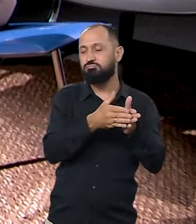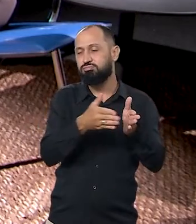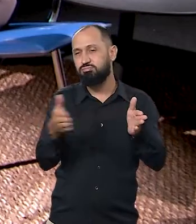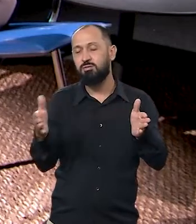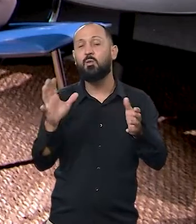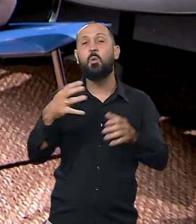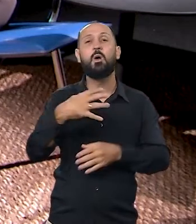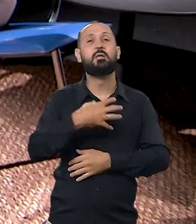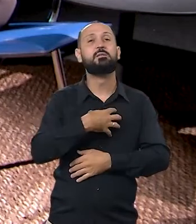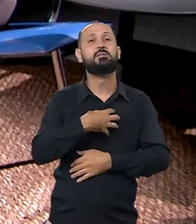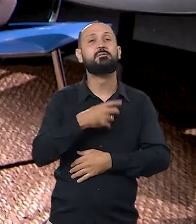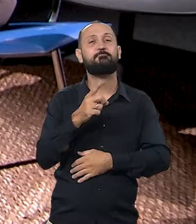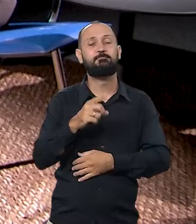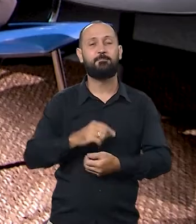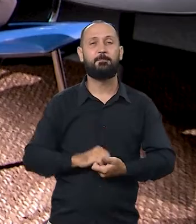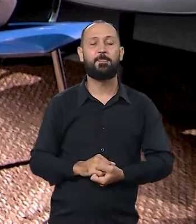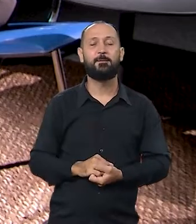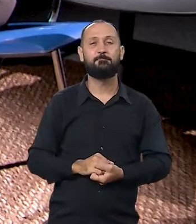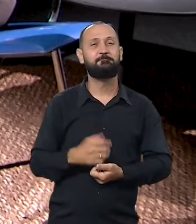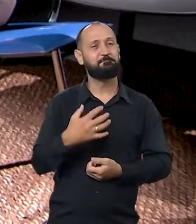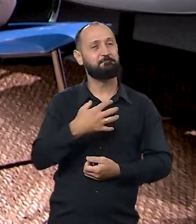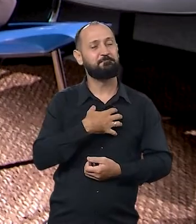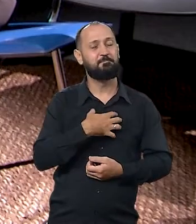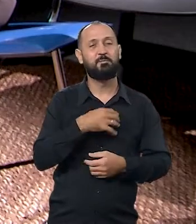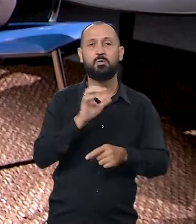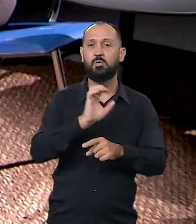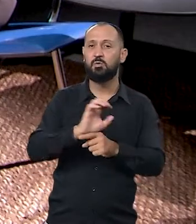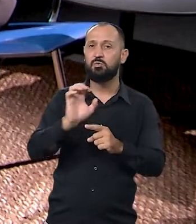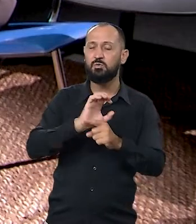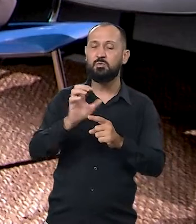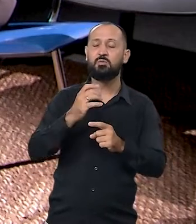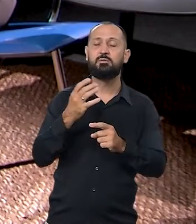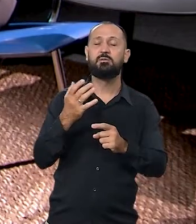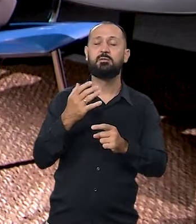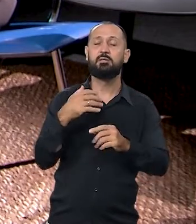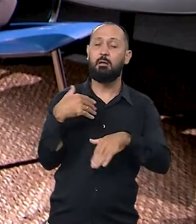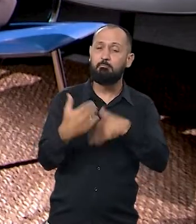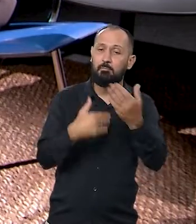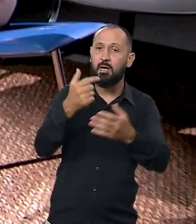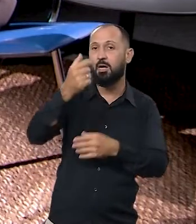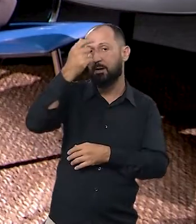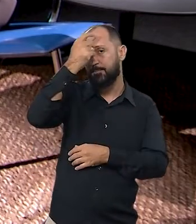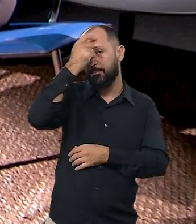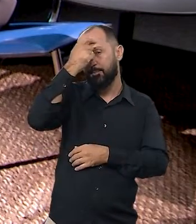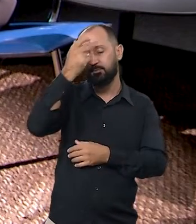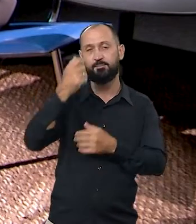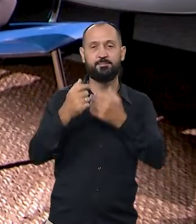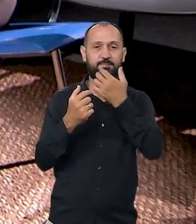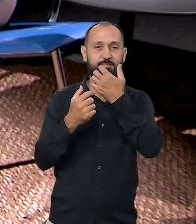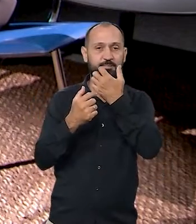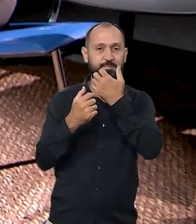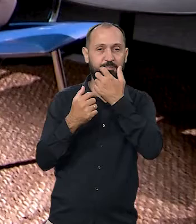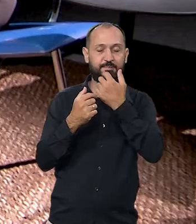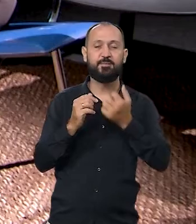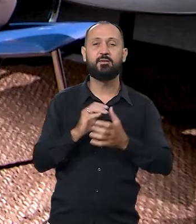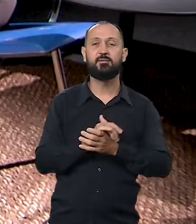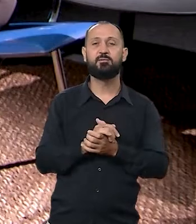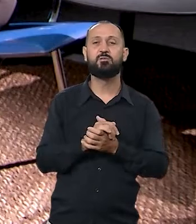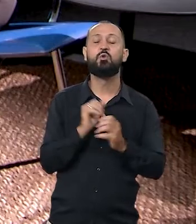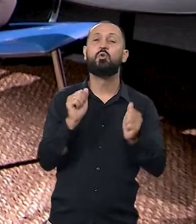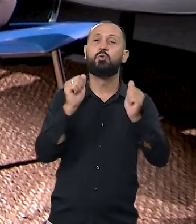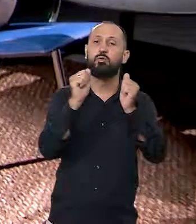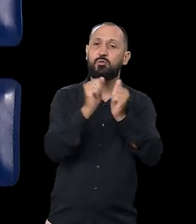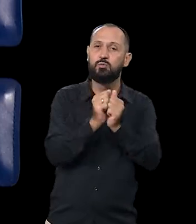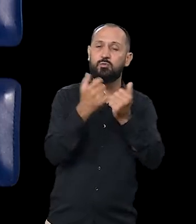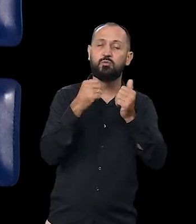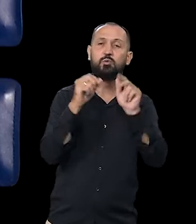do tempo, né? Qual que é o sentimento disso? O sentimento de um Estado que ganha maturidade, um Estado que